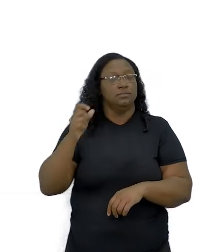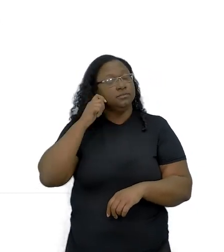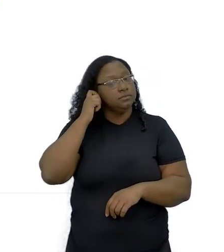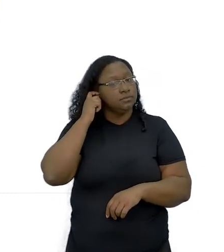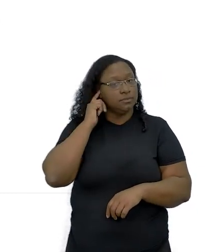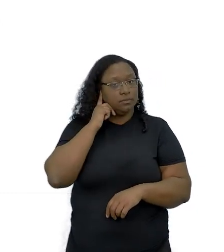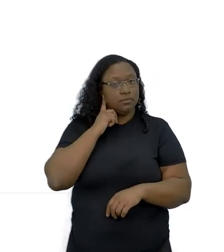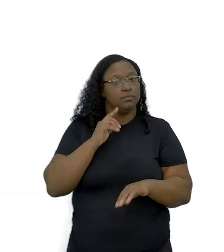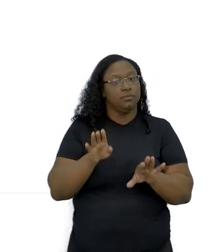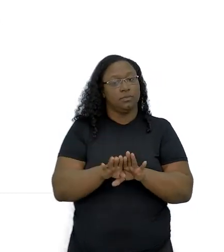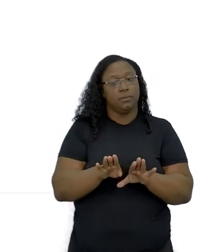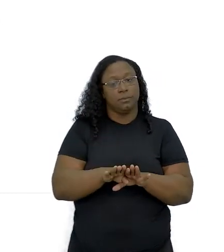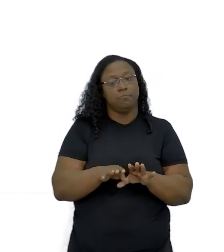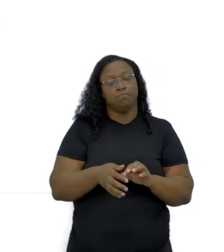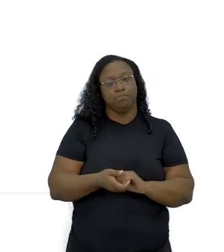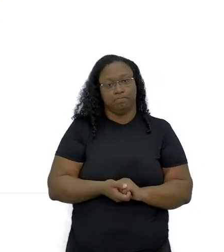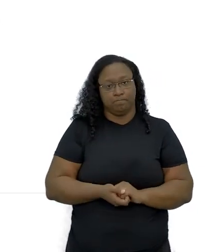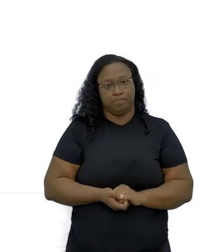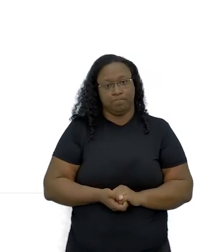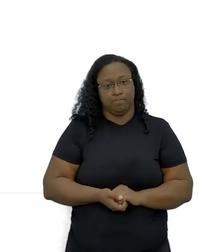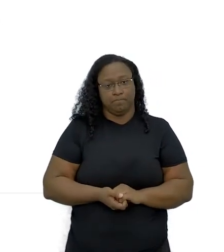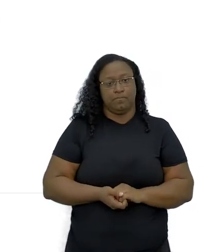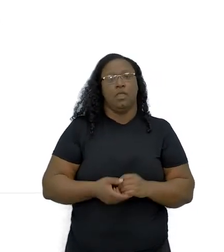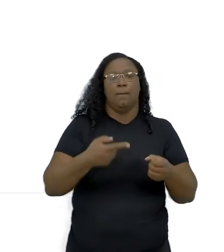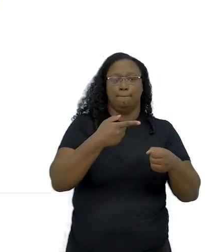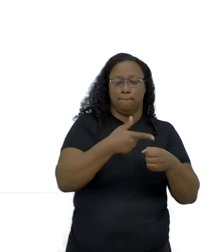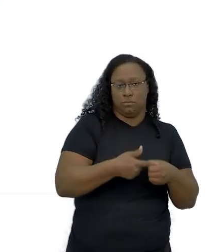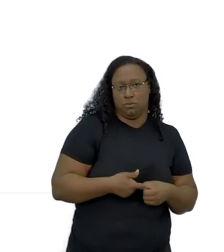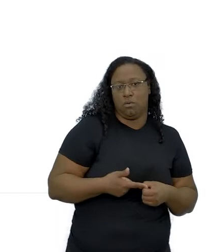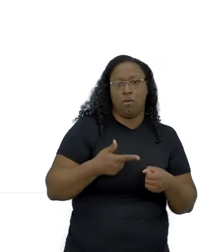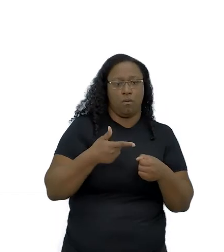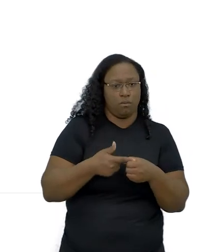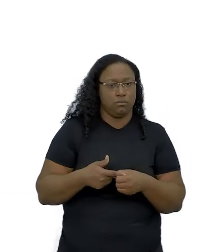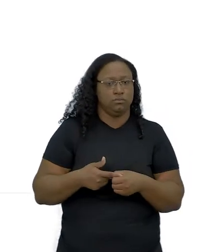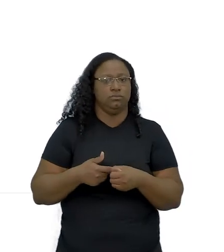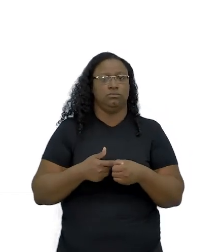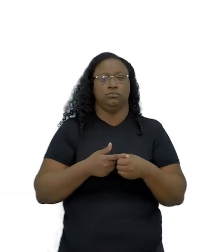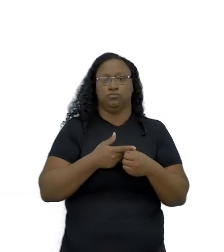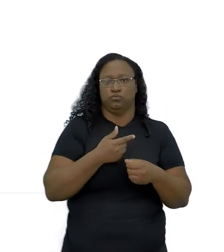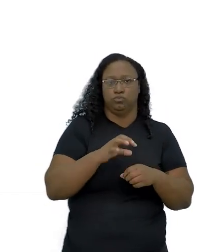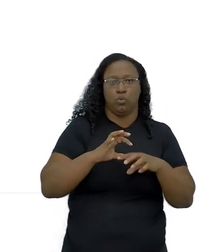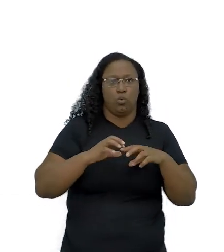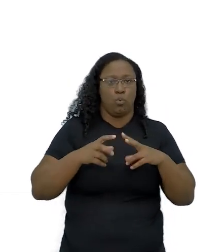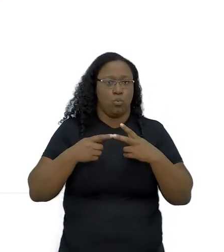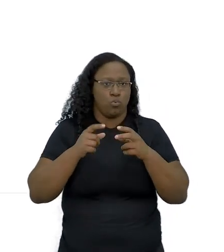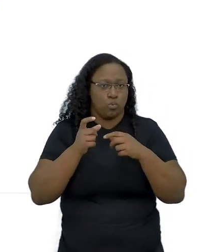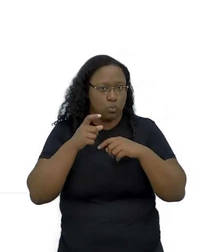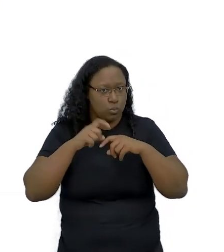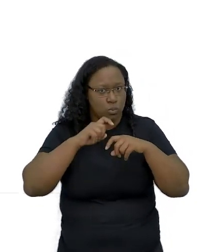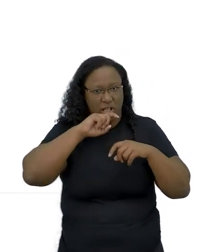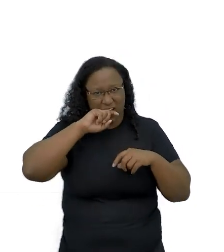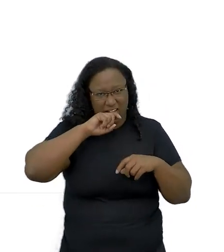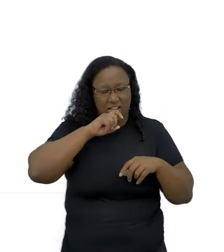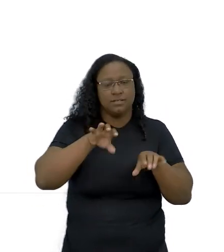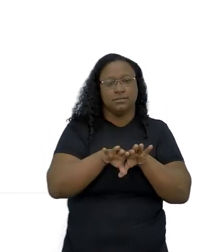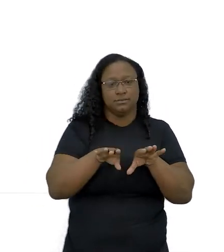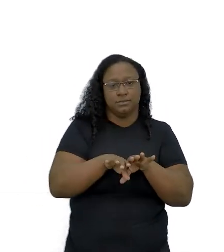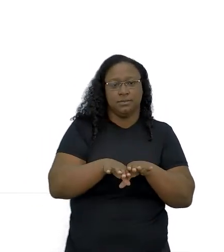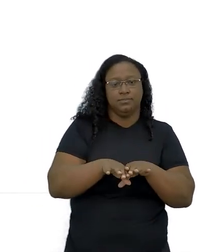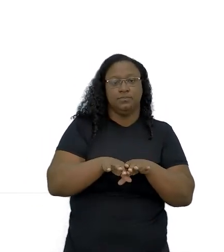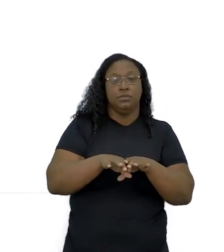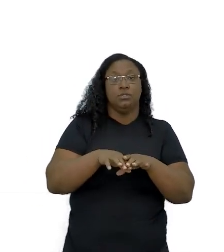aqui derivados de petróleo. Então, de petróleo e fósseis, né? Então, veja que se a gente conseguisse trocar,